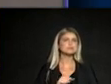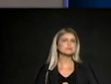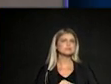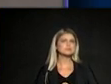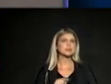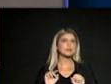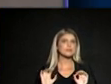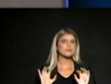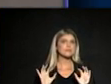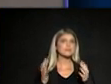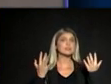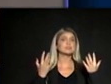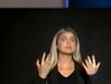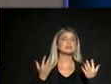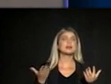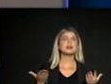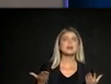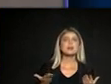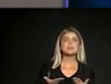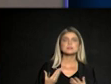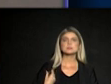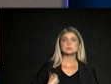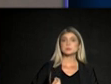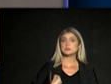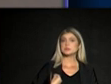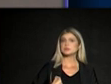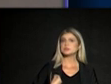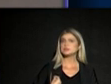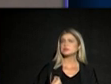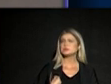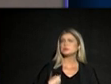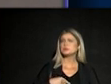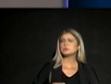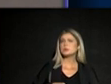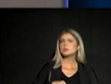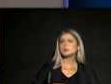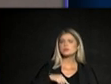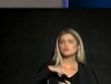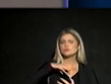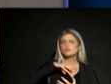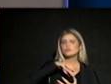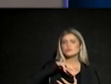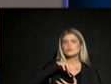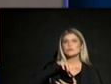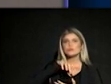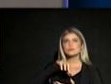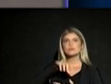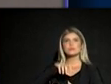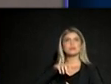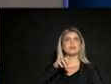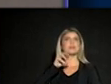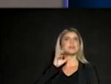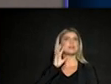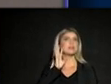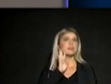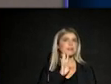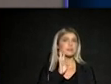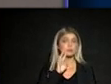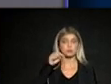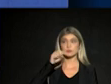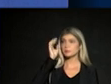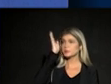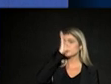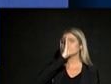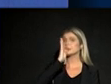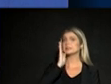evento. A gente vive um momento muito interessante globalmente e também aqui no Brasil. A